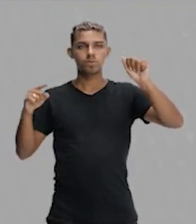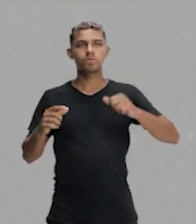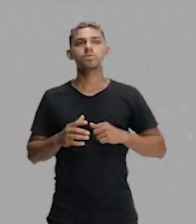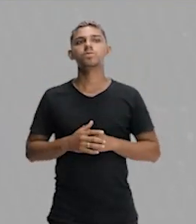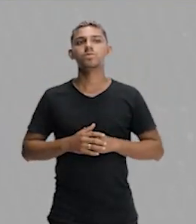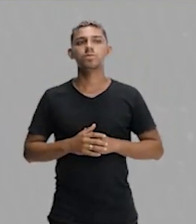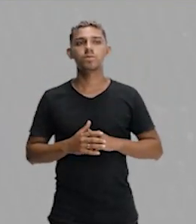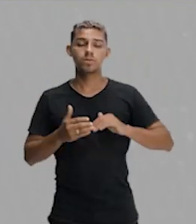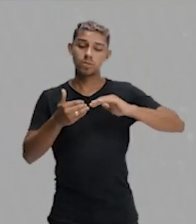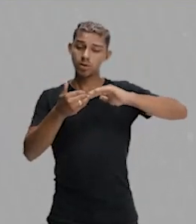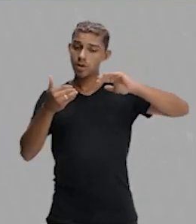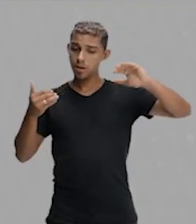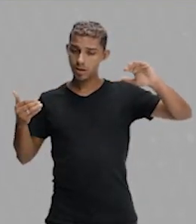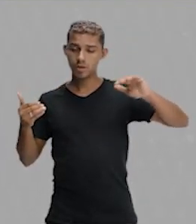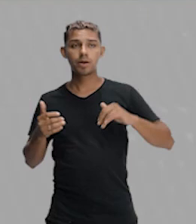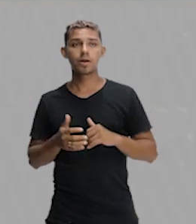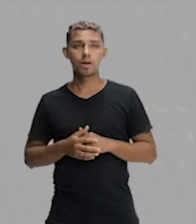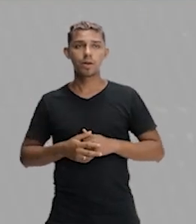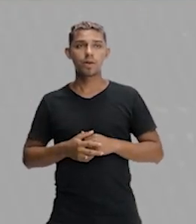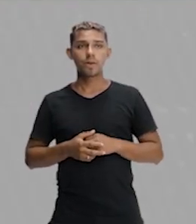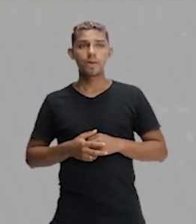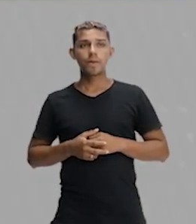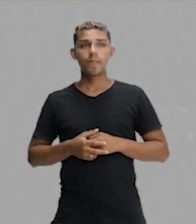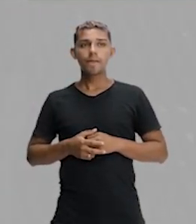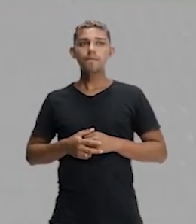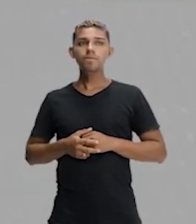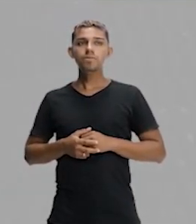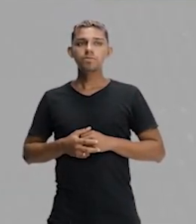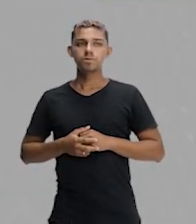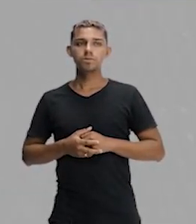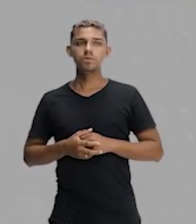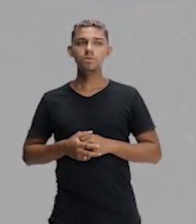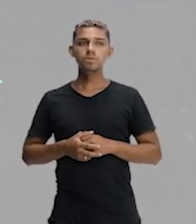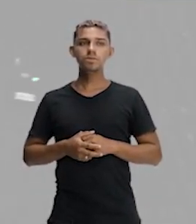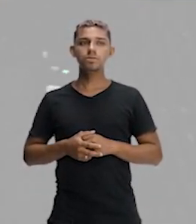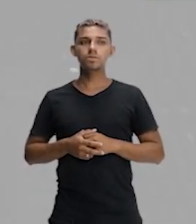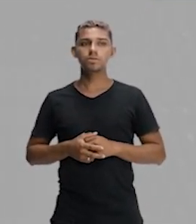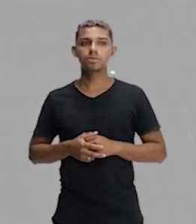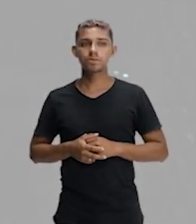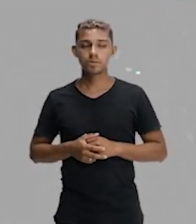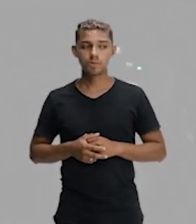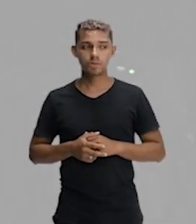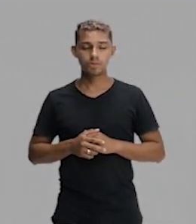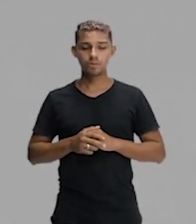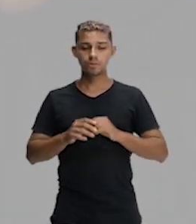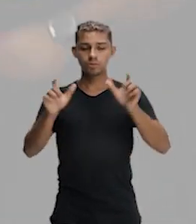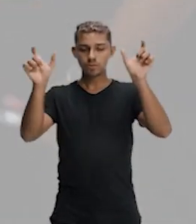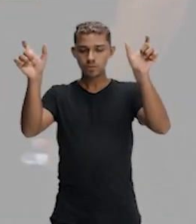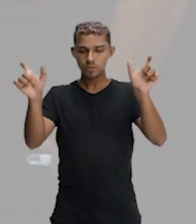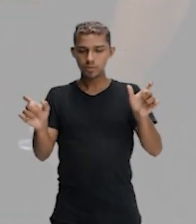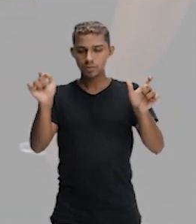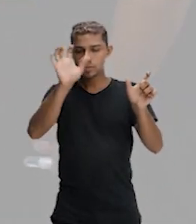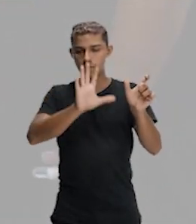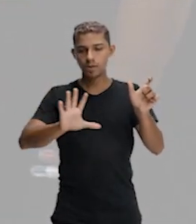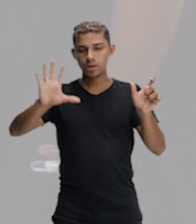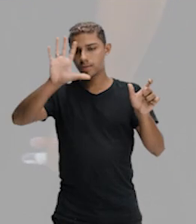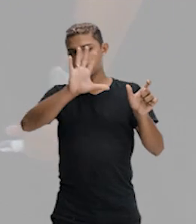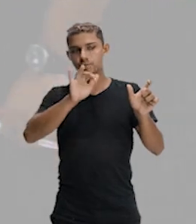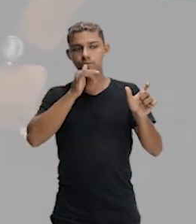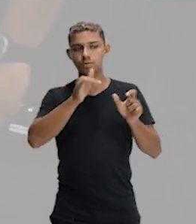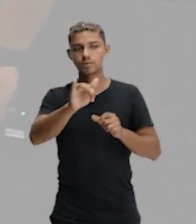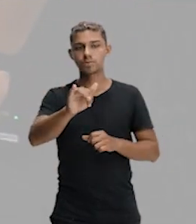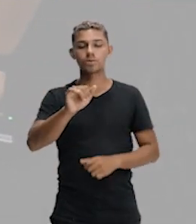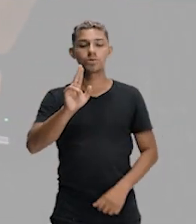em locais distintos entre as placas. Ok? Como o campo elétrico ele é uniforme, isso quer dizer o seguinte,